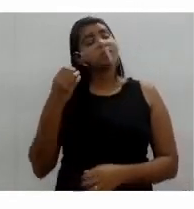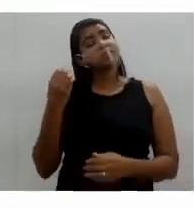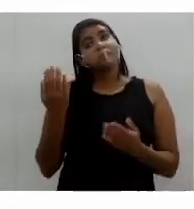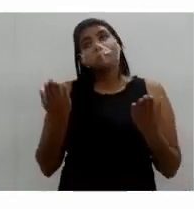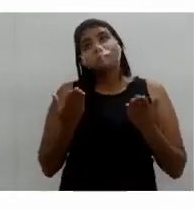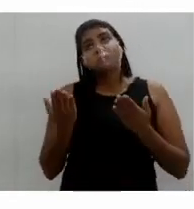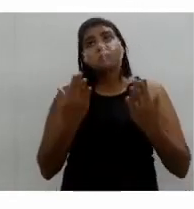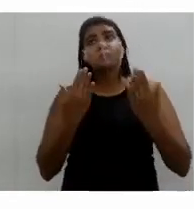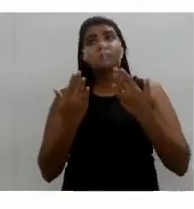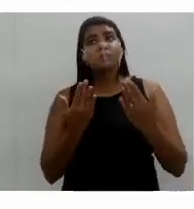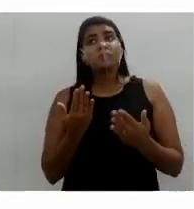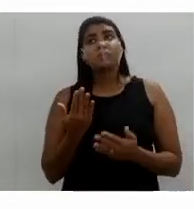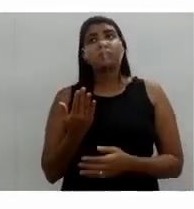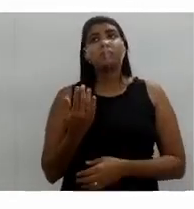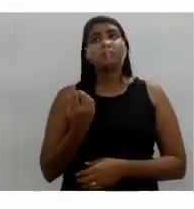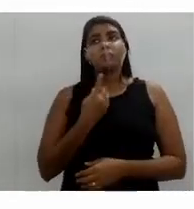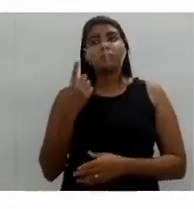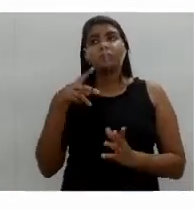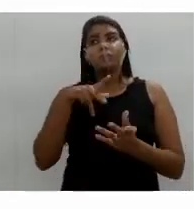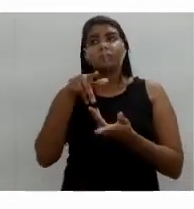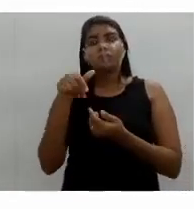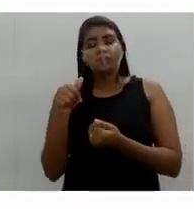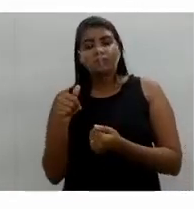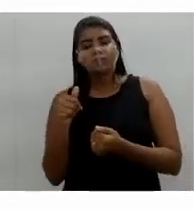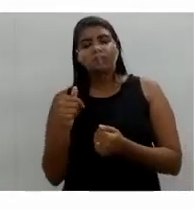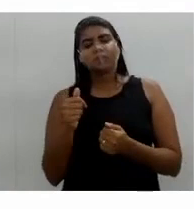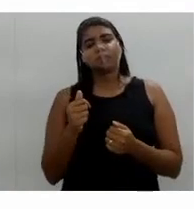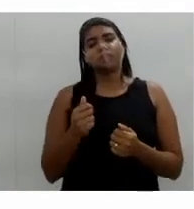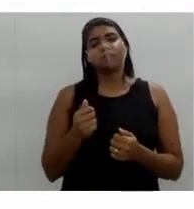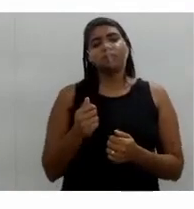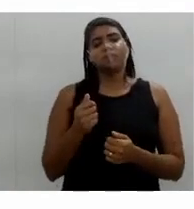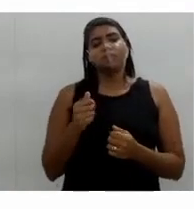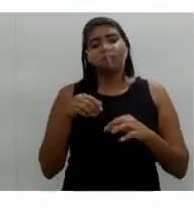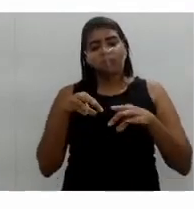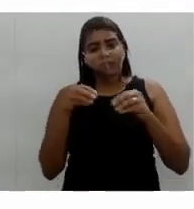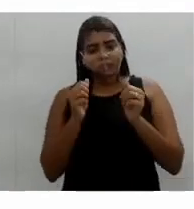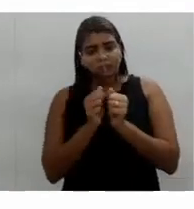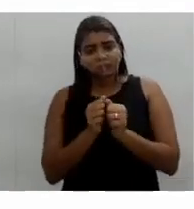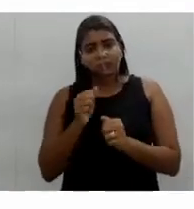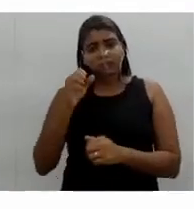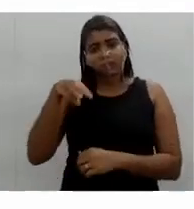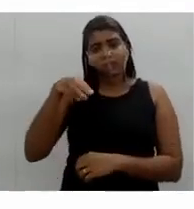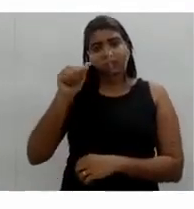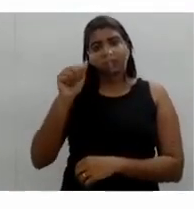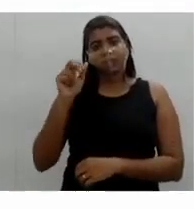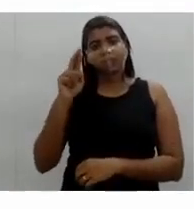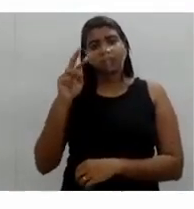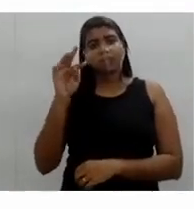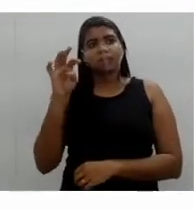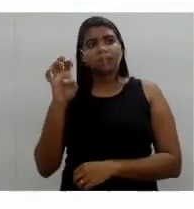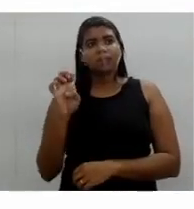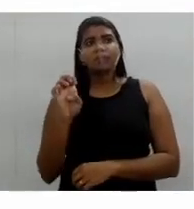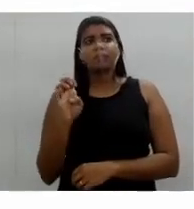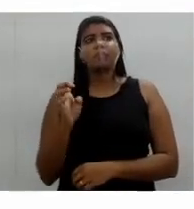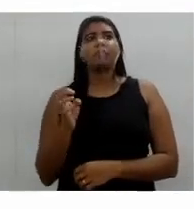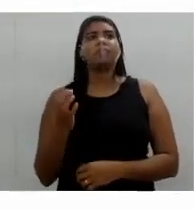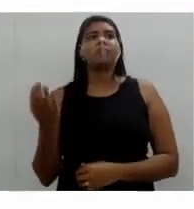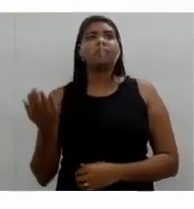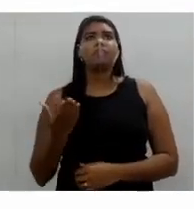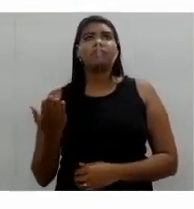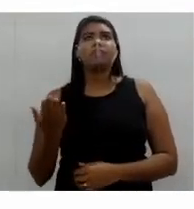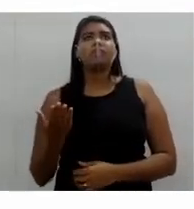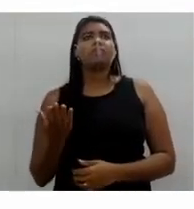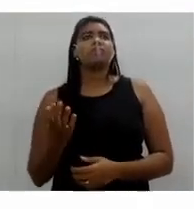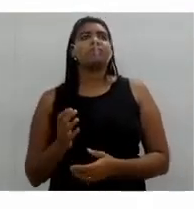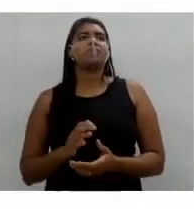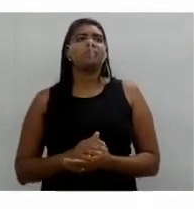tem a temperatura um pouco mais próxima da Terra, né? E aí, isso já é um motivo,